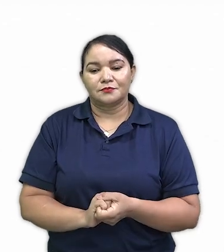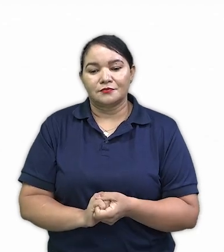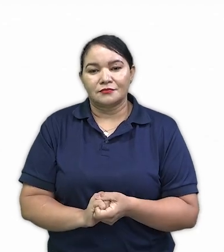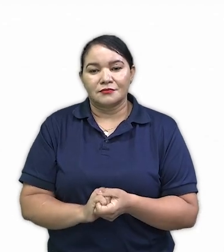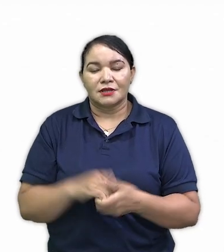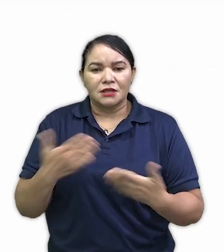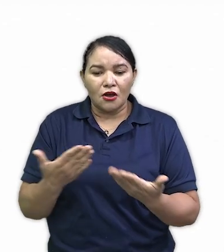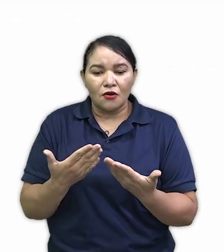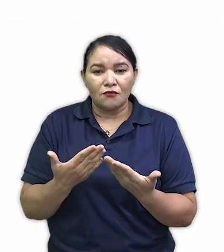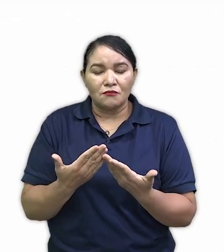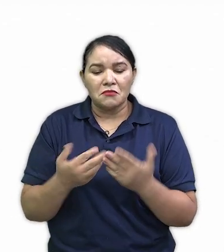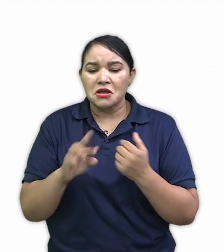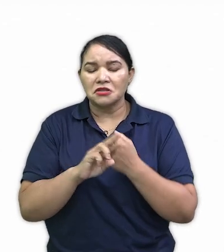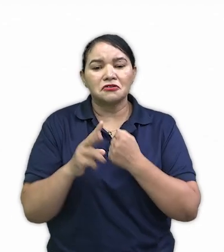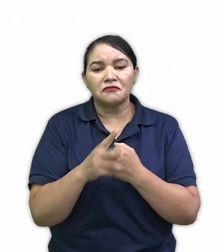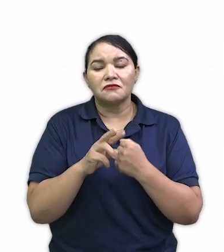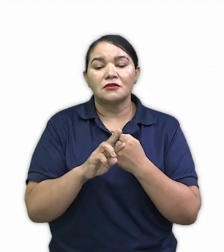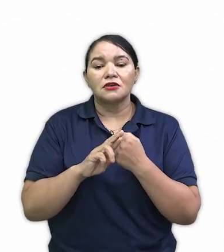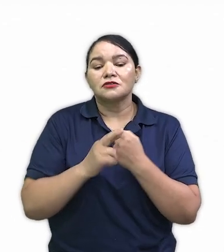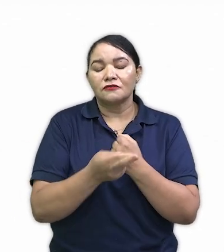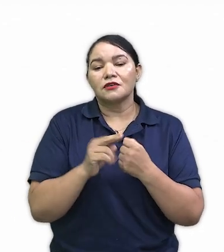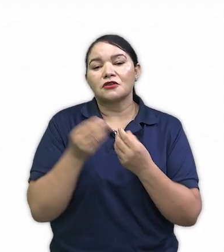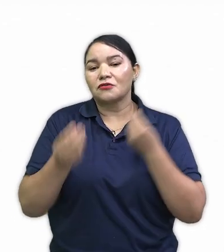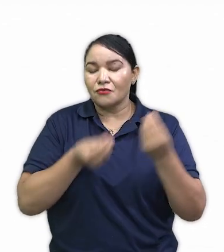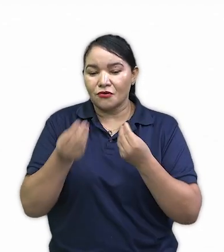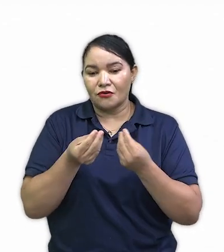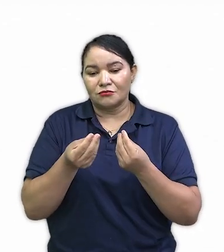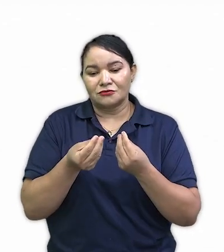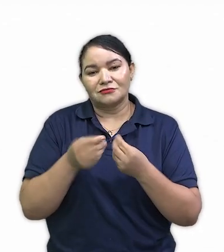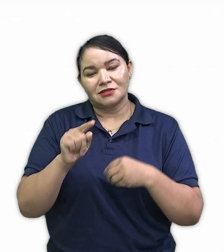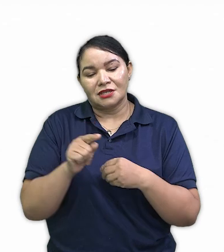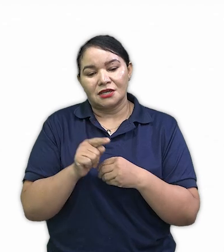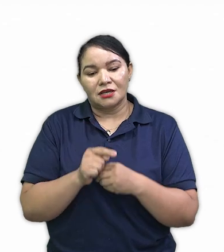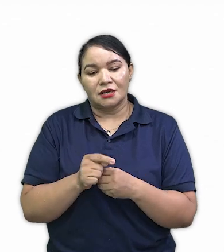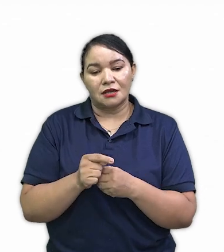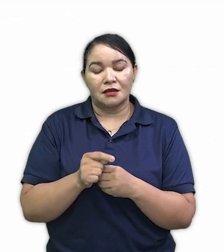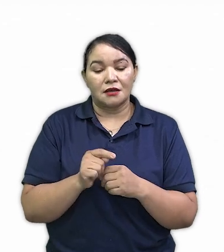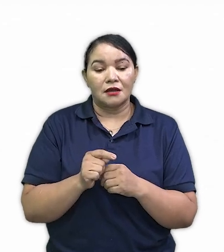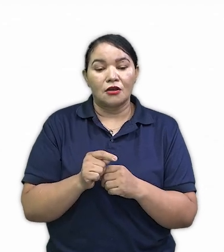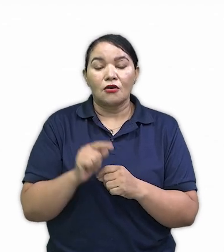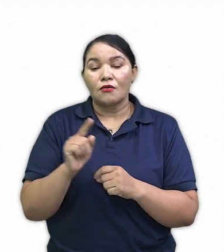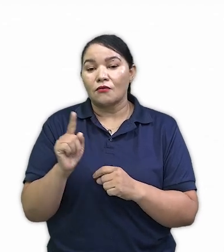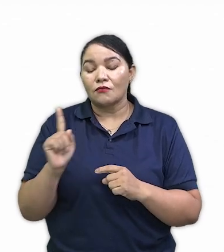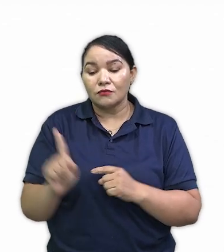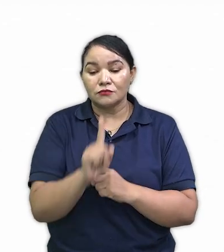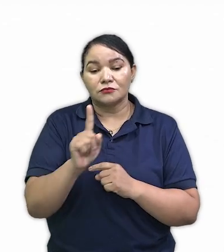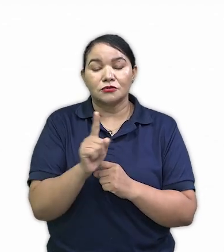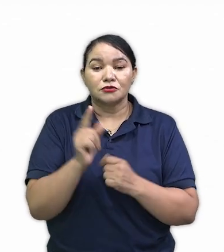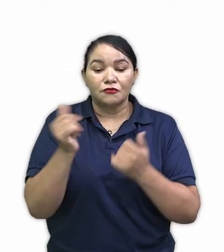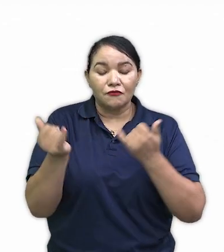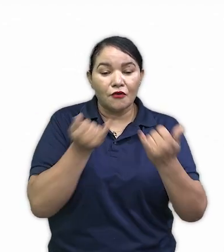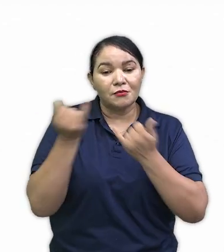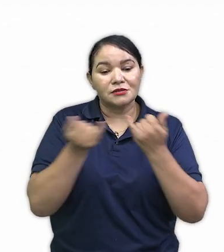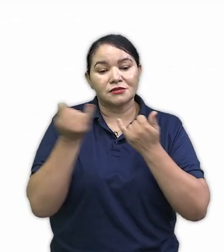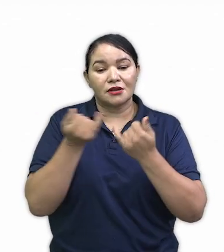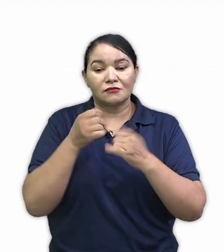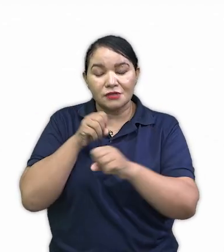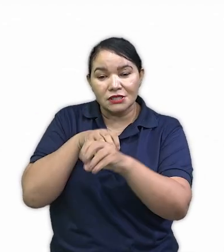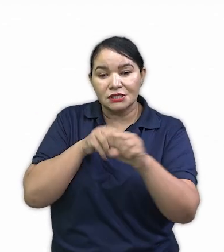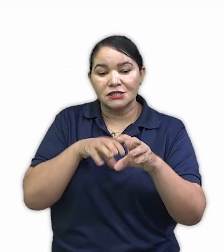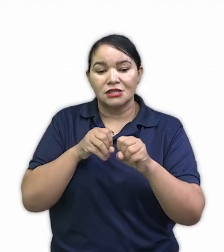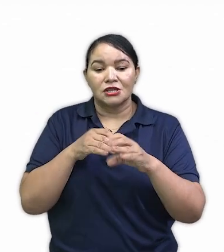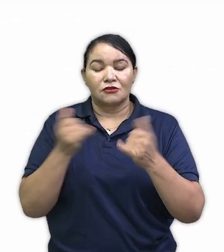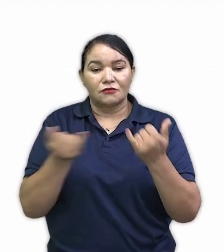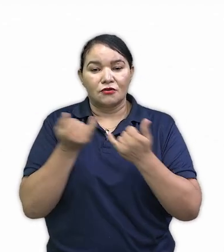descartados. Qual é a saída para tudo isso, professor? Alternativas que estimulem o consumo de informações,